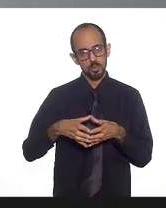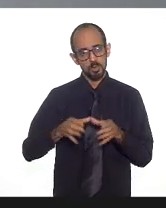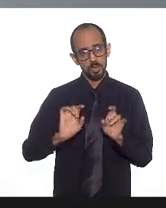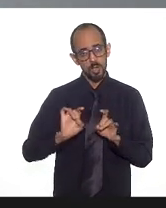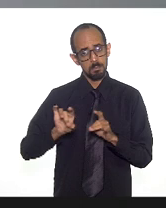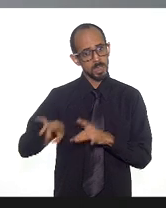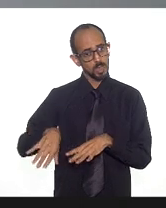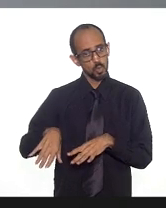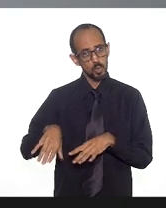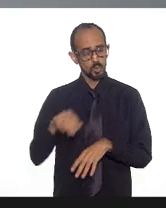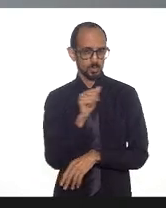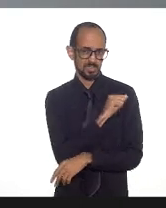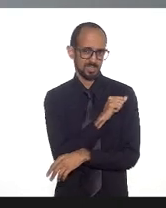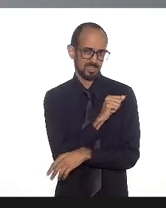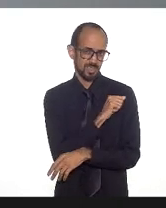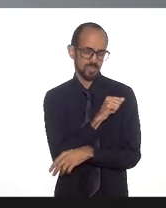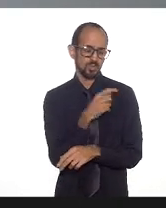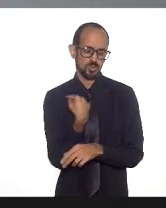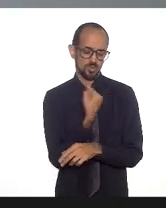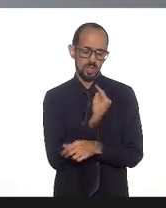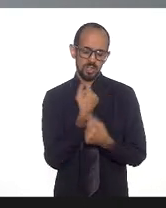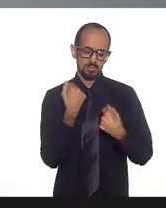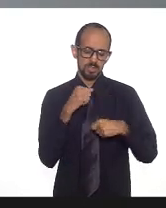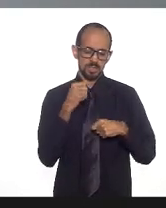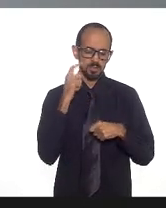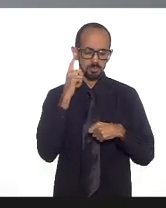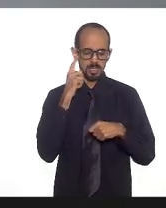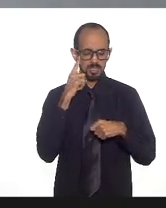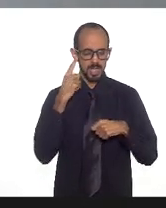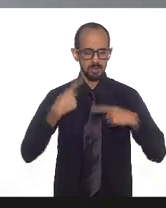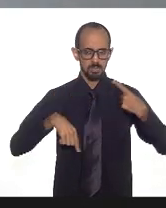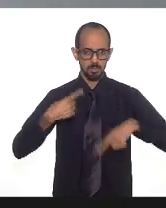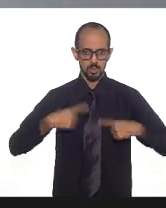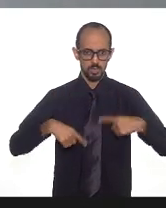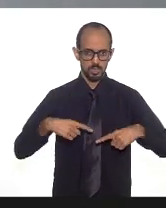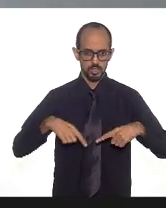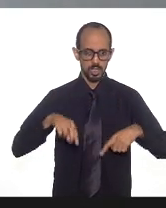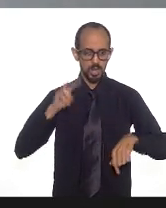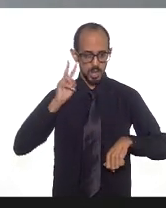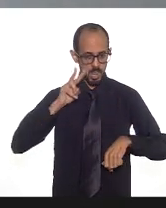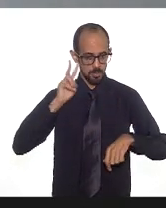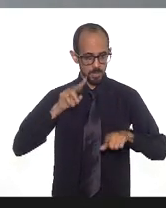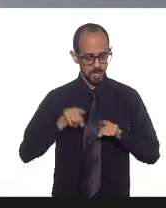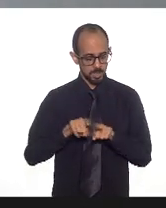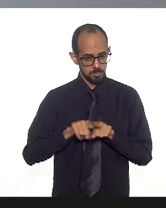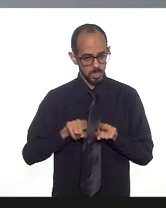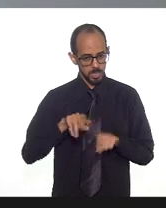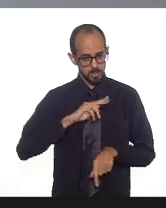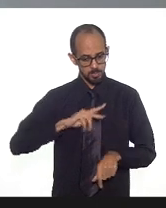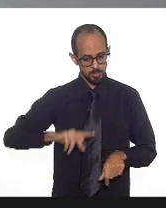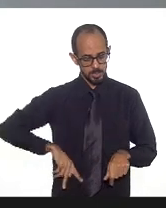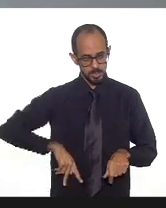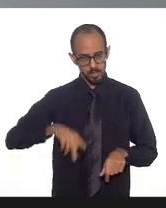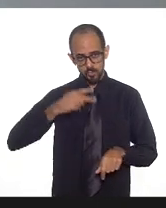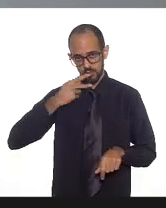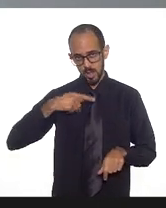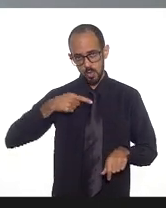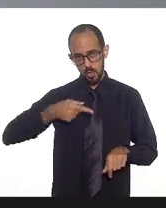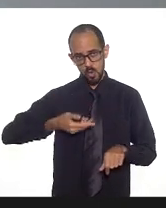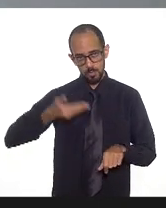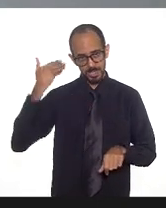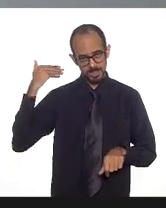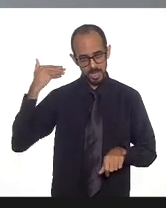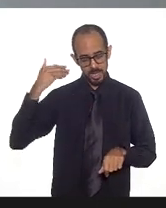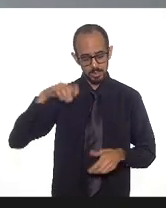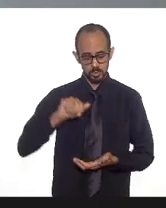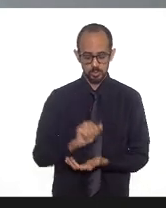Então, a gente tem que pensar uma política. Lembro que o presidente falou na audiência passada, o CCR, que a